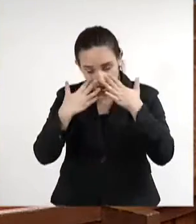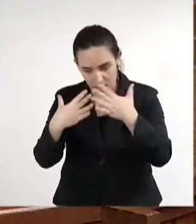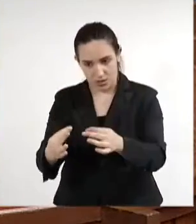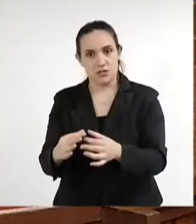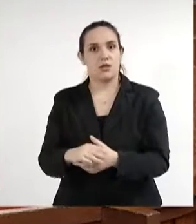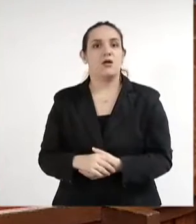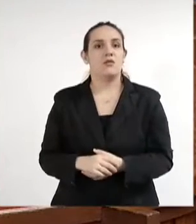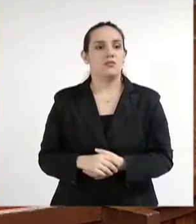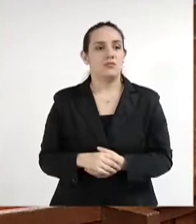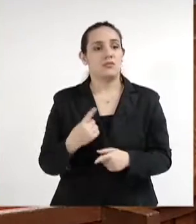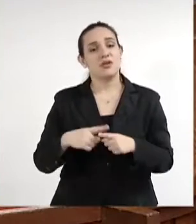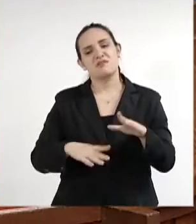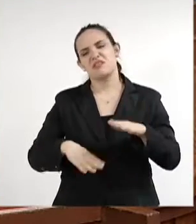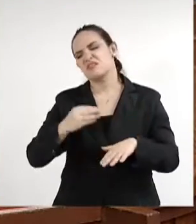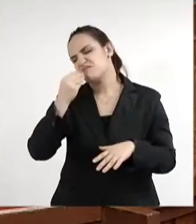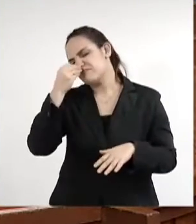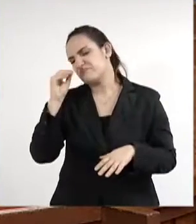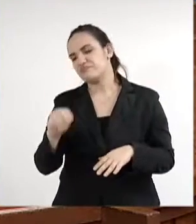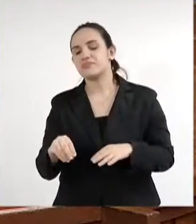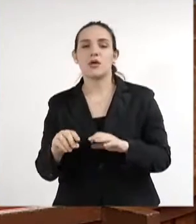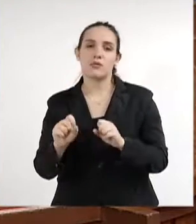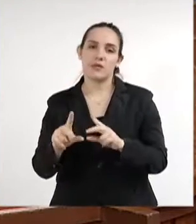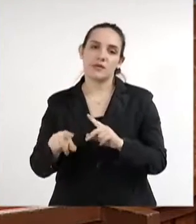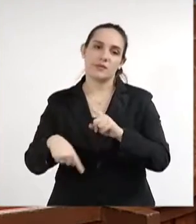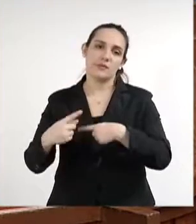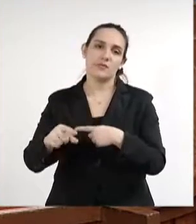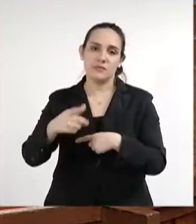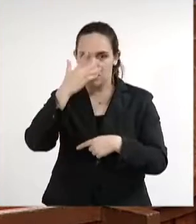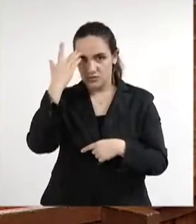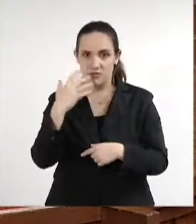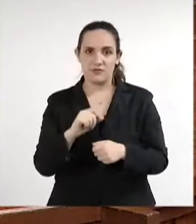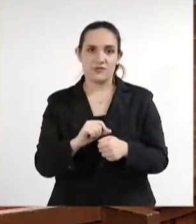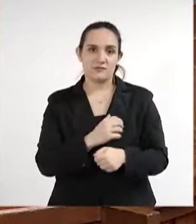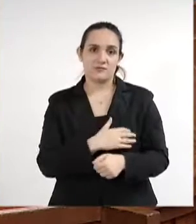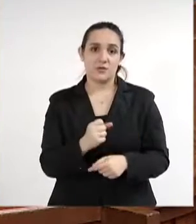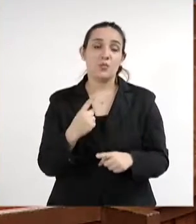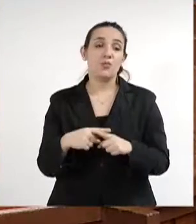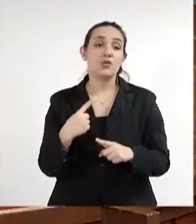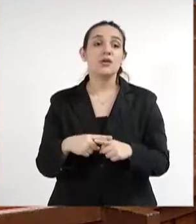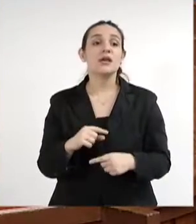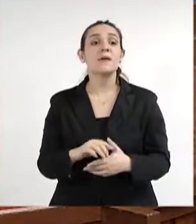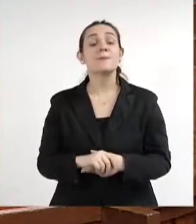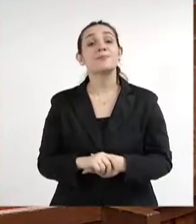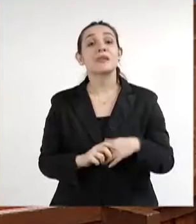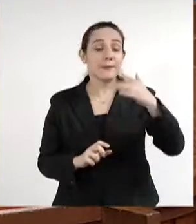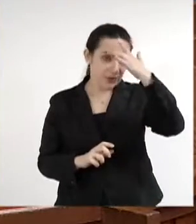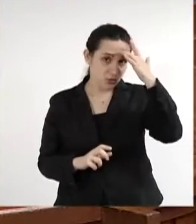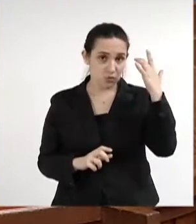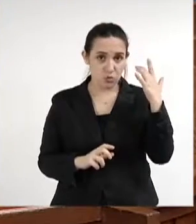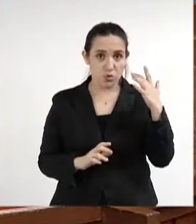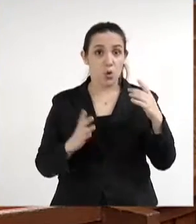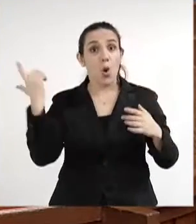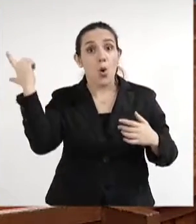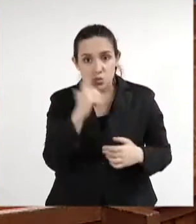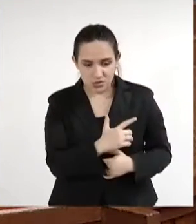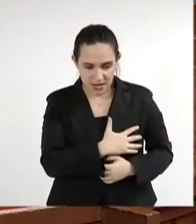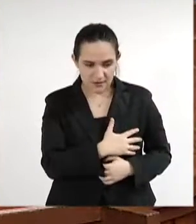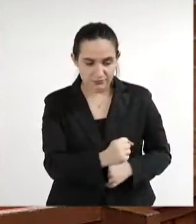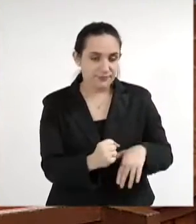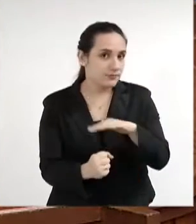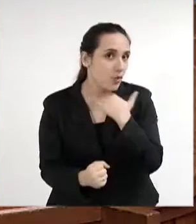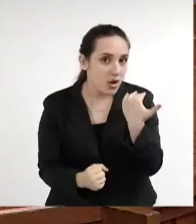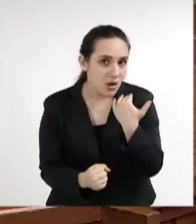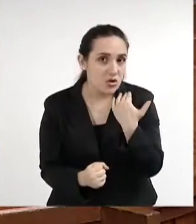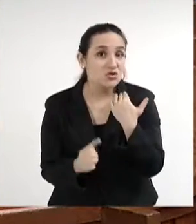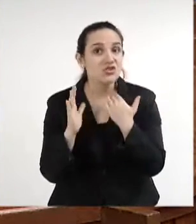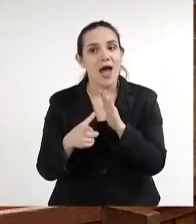a sério, e a comprovação é de que a pessoa que se suicida, ela já tentou outras vezes.